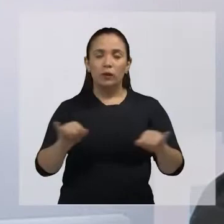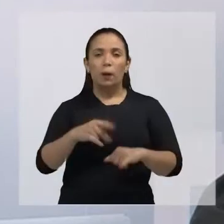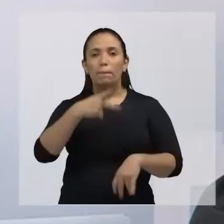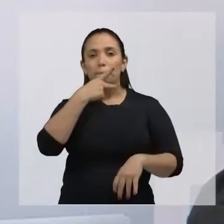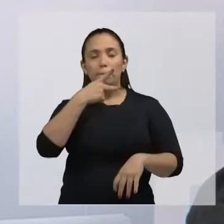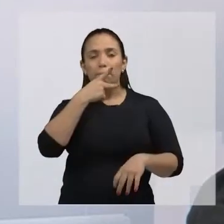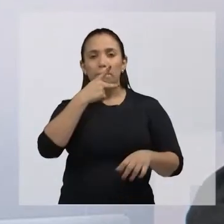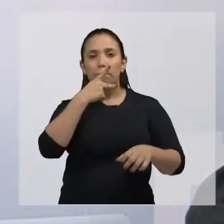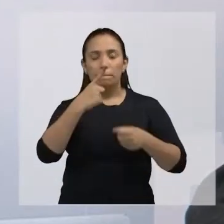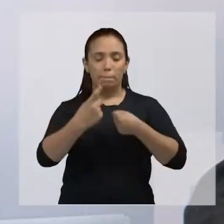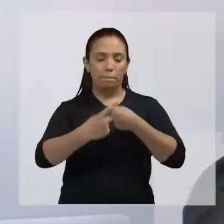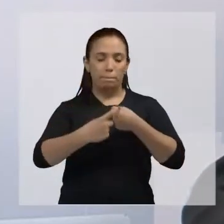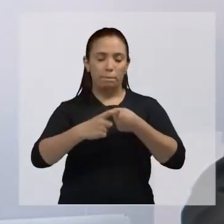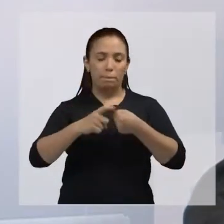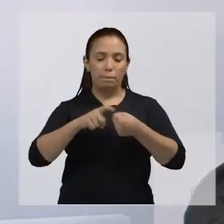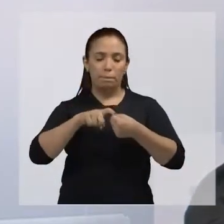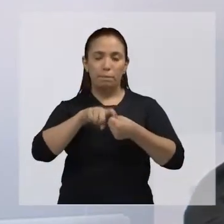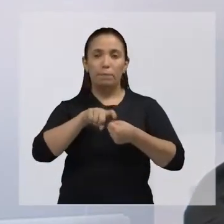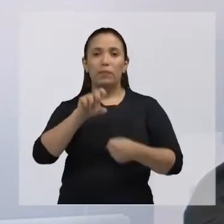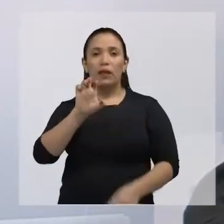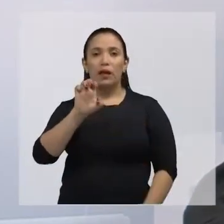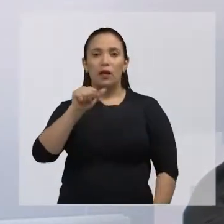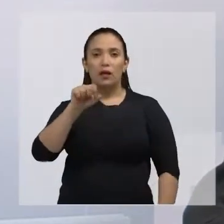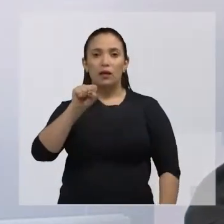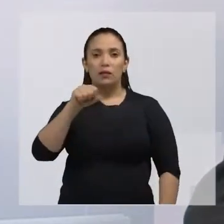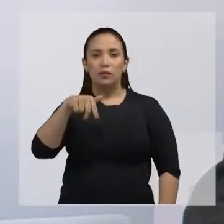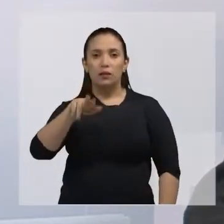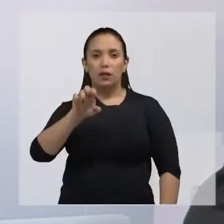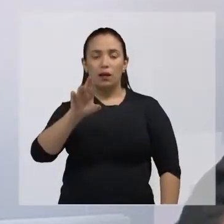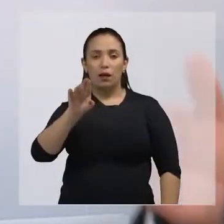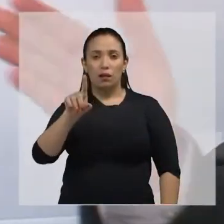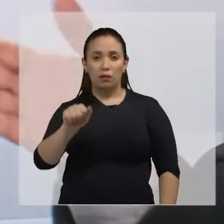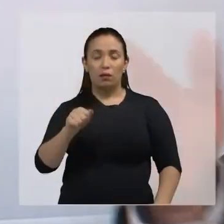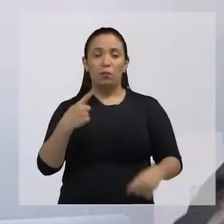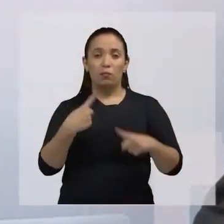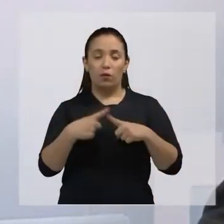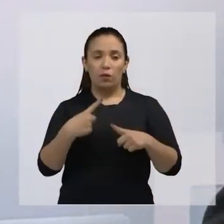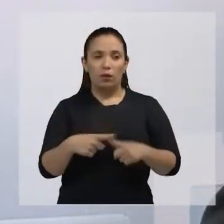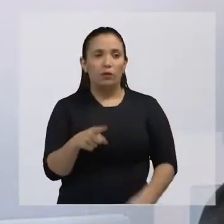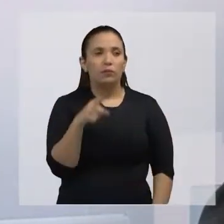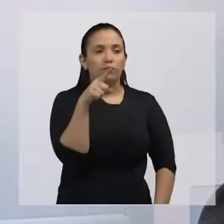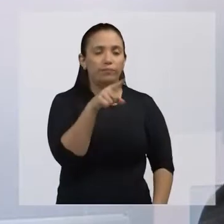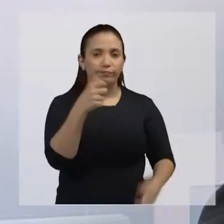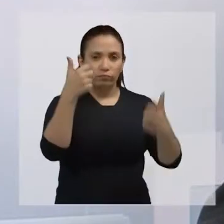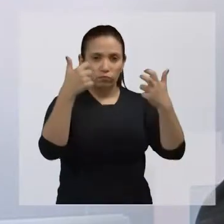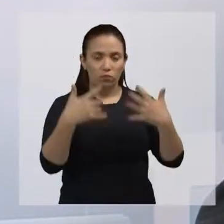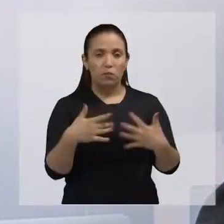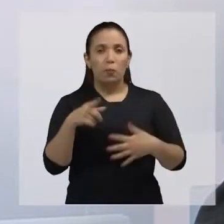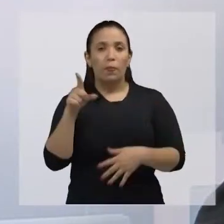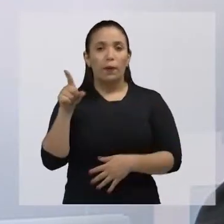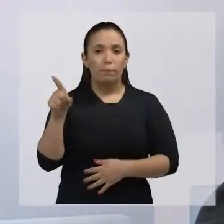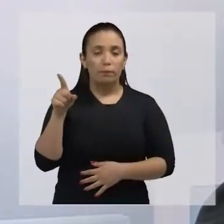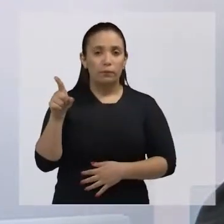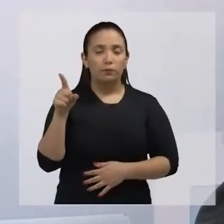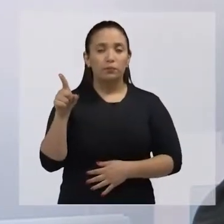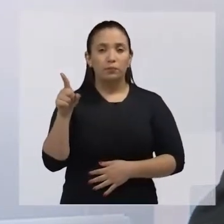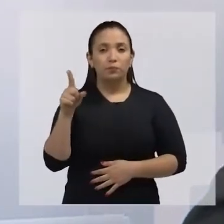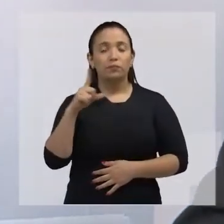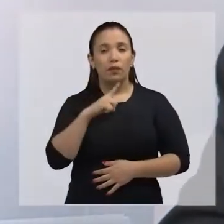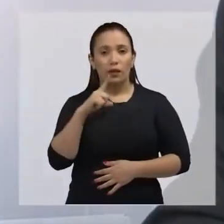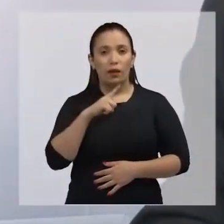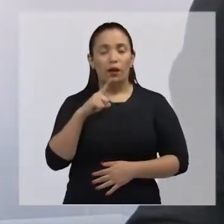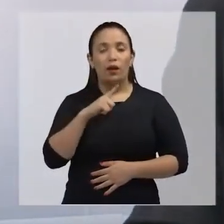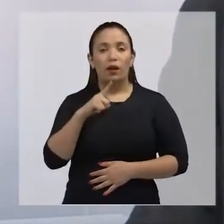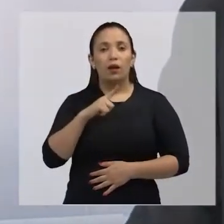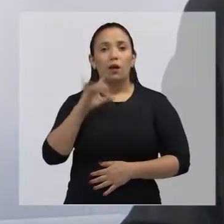de partido de esquerda. Por que isso, na minha avaliação? Porque, como você bem colocou, ele herda um grande percentual de